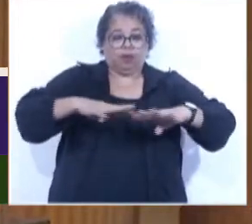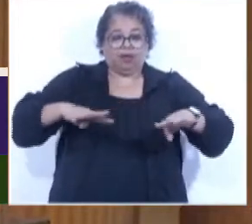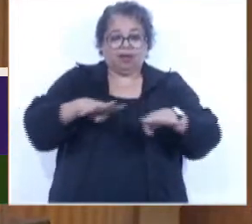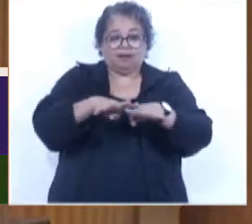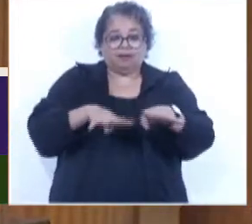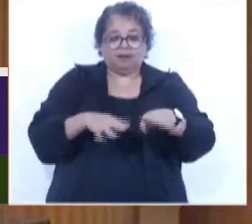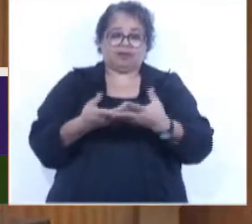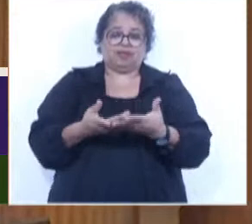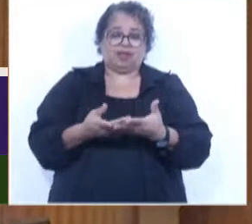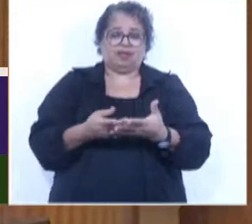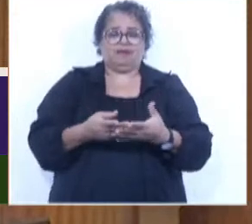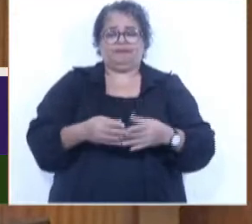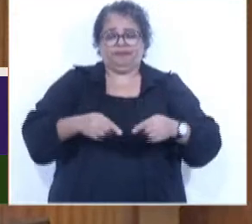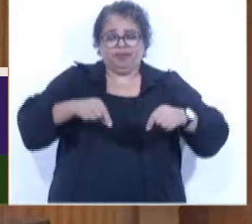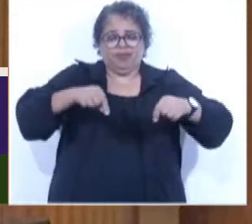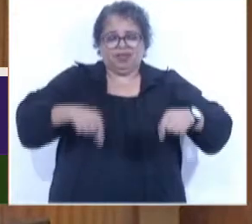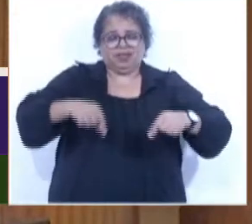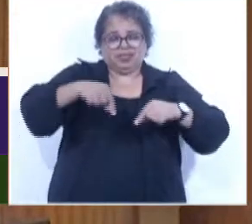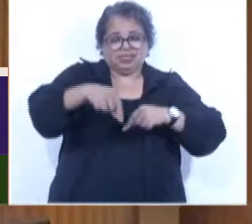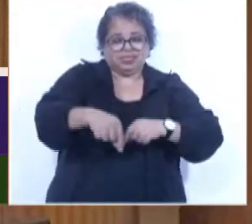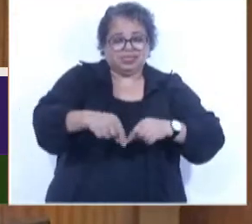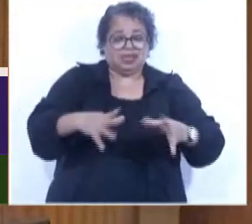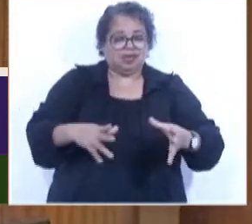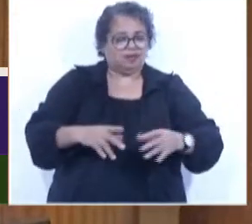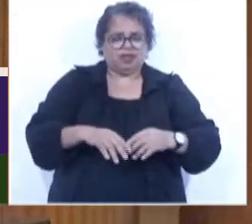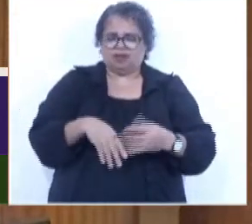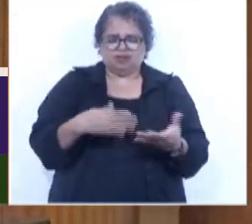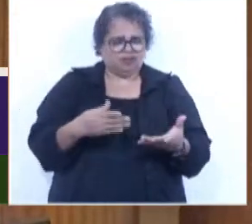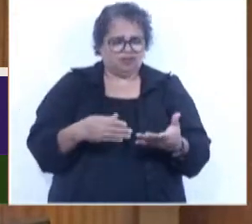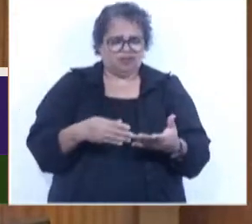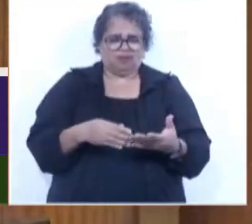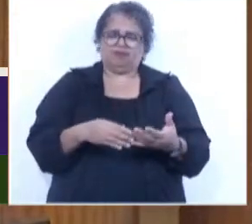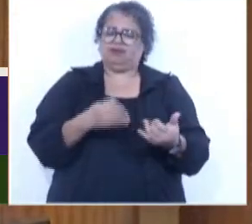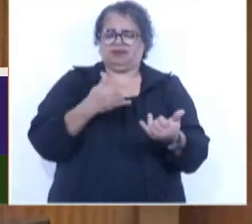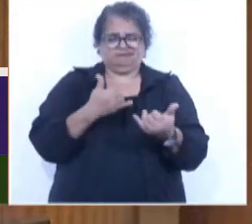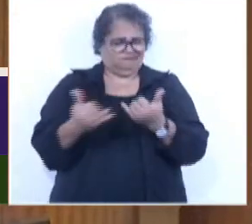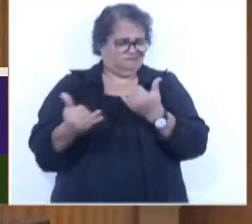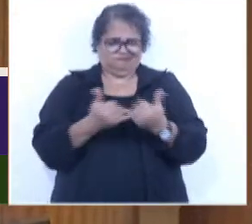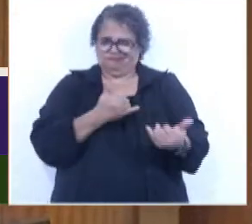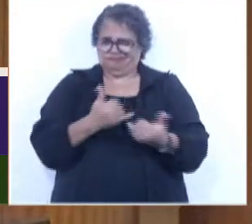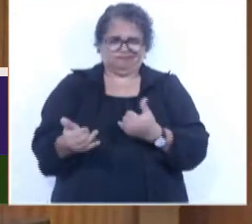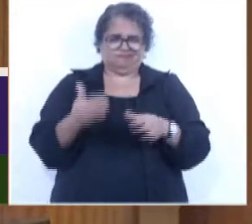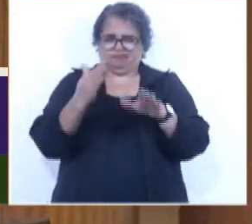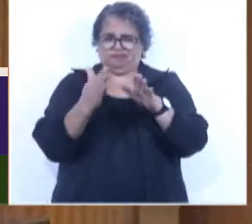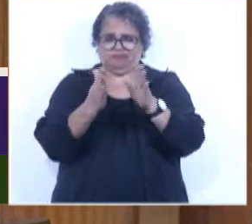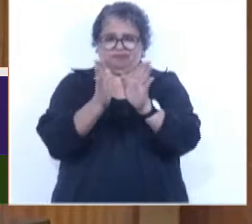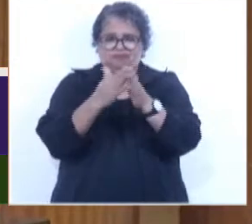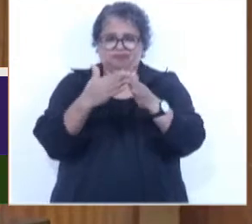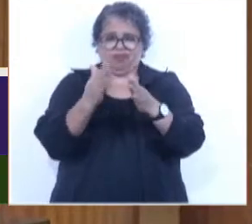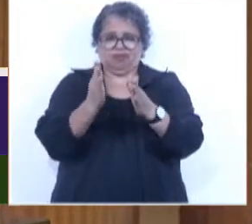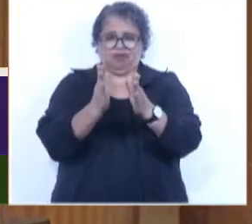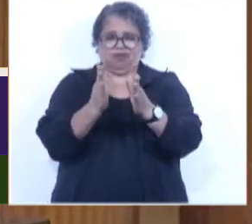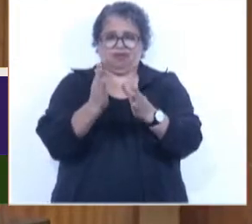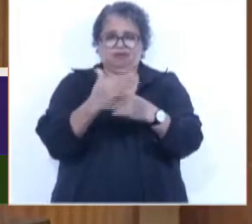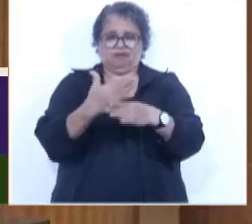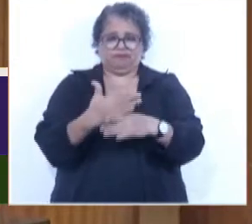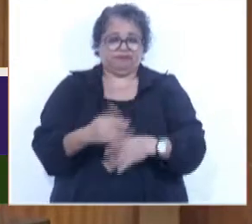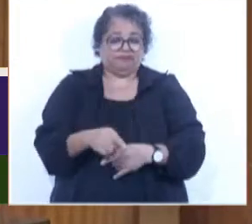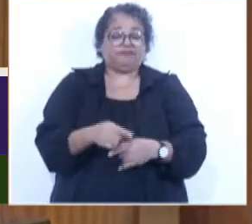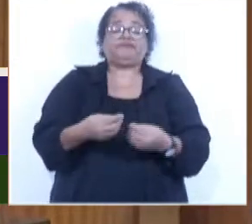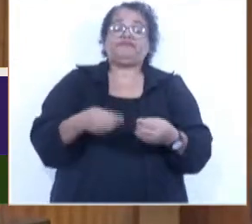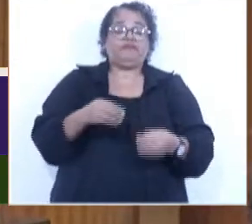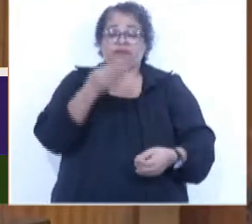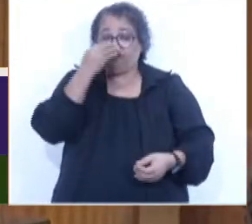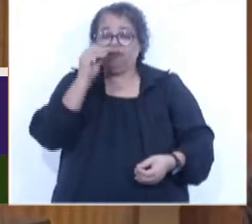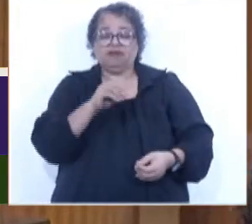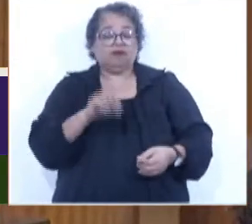de estaca e talude que é o nome né que se dá para tudo isso Tecnicamente os recursos de segurança do trabalho a maioria das vezes são abandonados